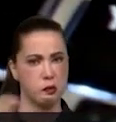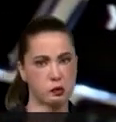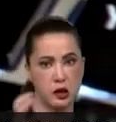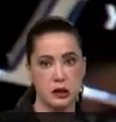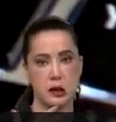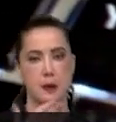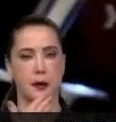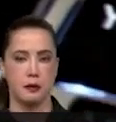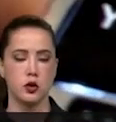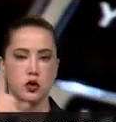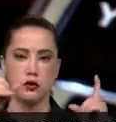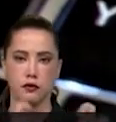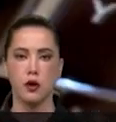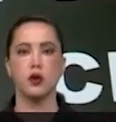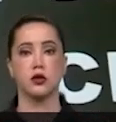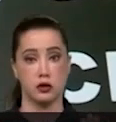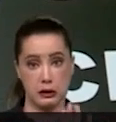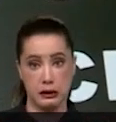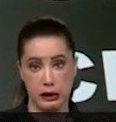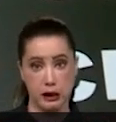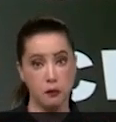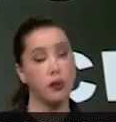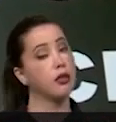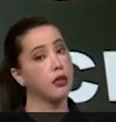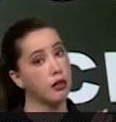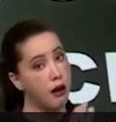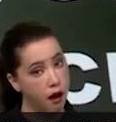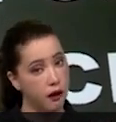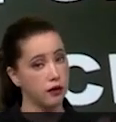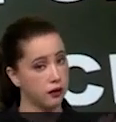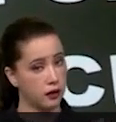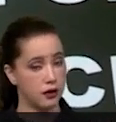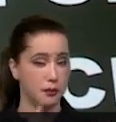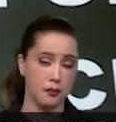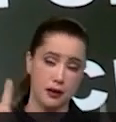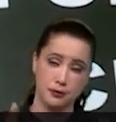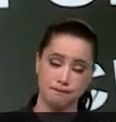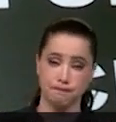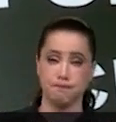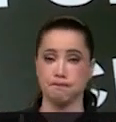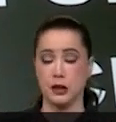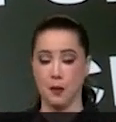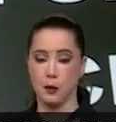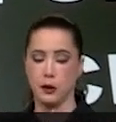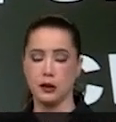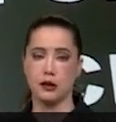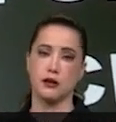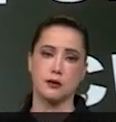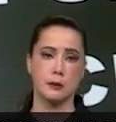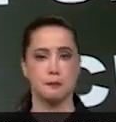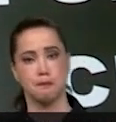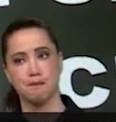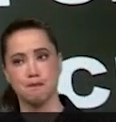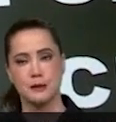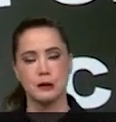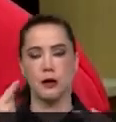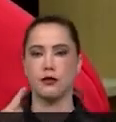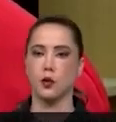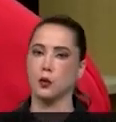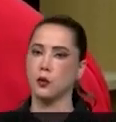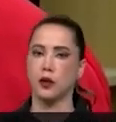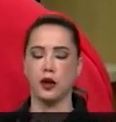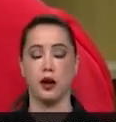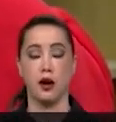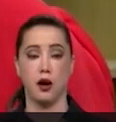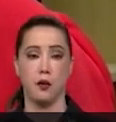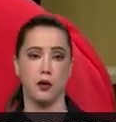vítimas estão previstos no Código Penal, mas ainda assim desafiam as autoridades. Isso porque são poucos os casos que chegam ao conhecimento